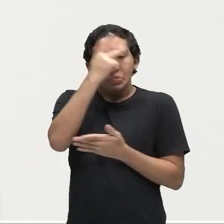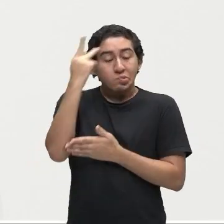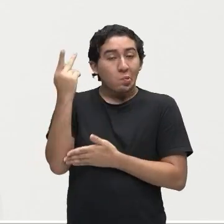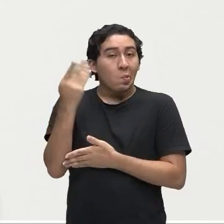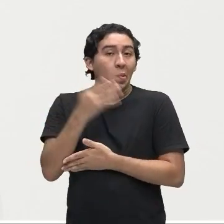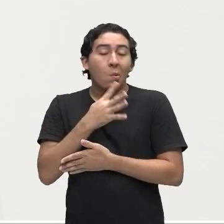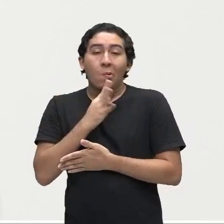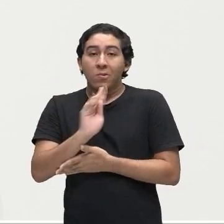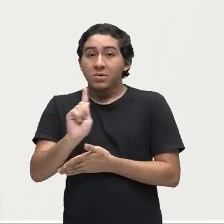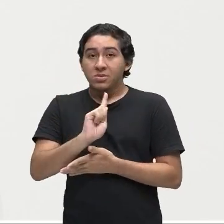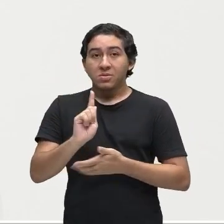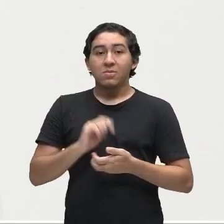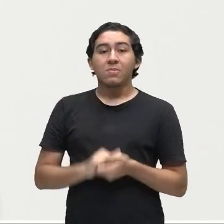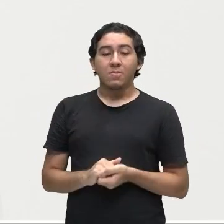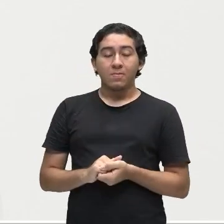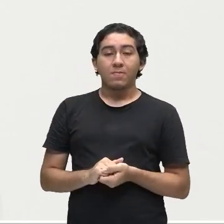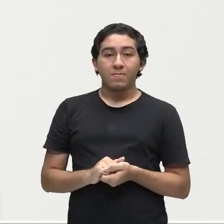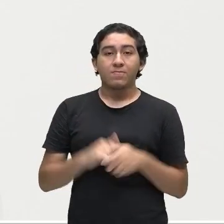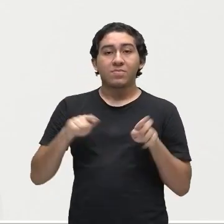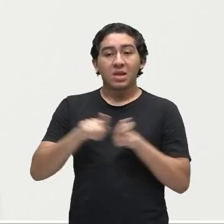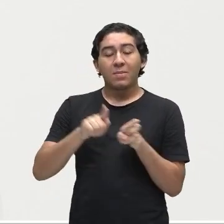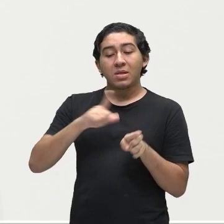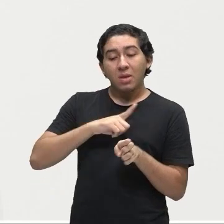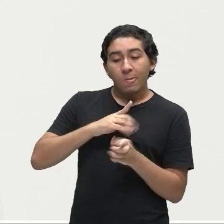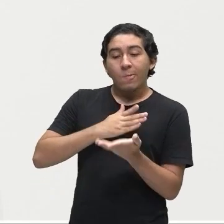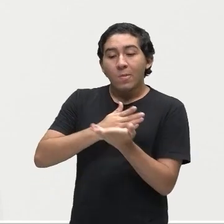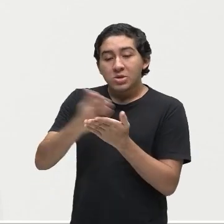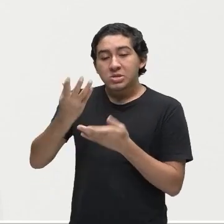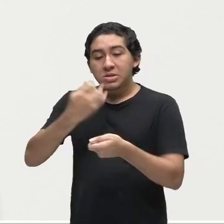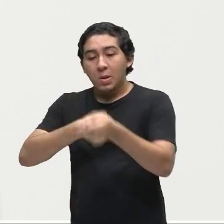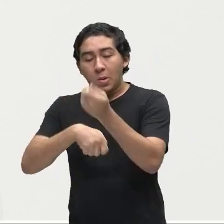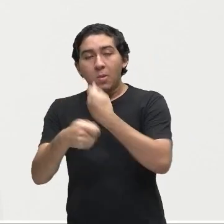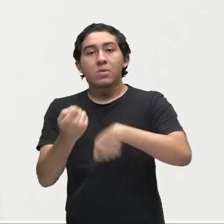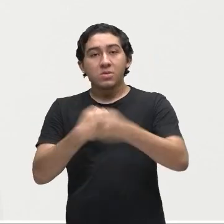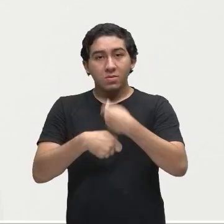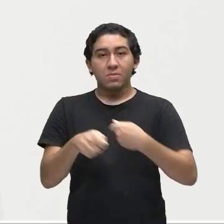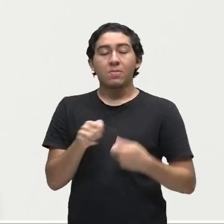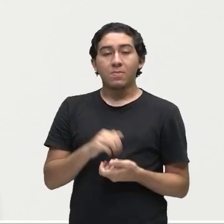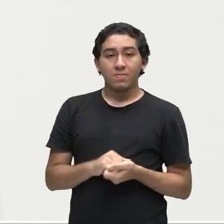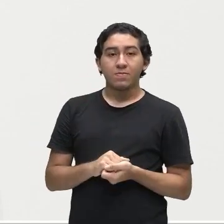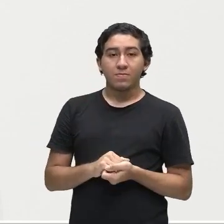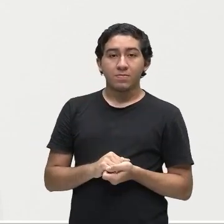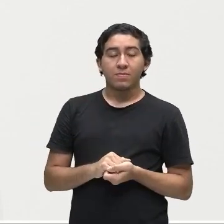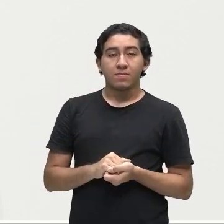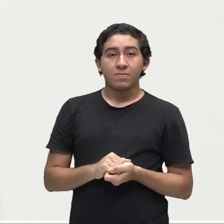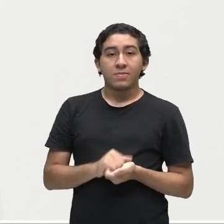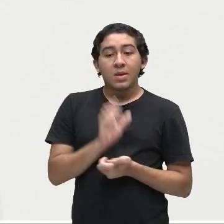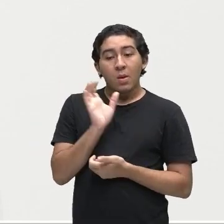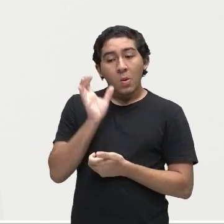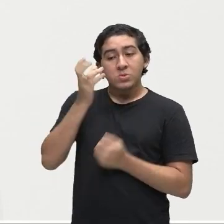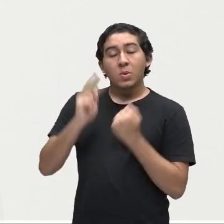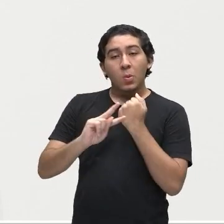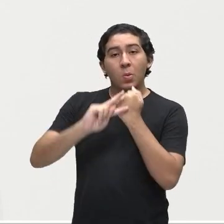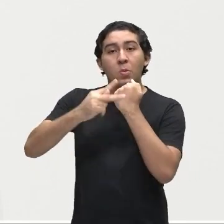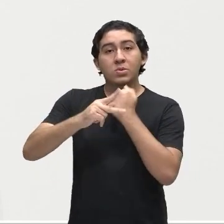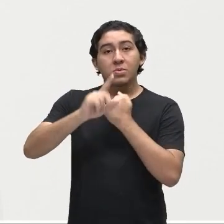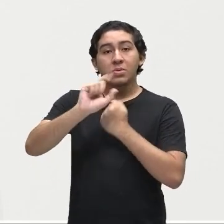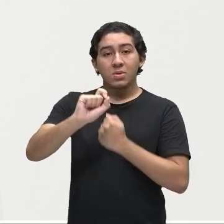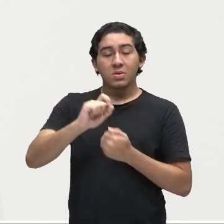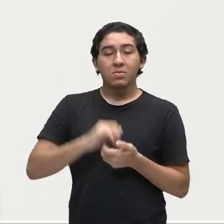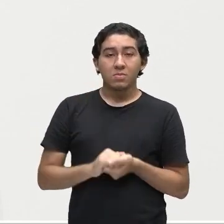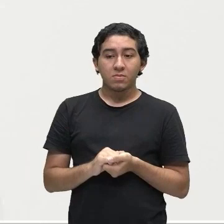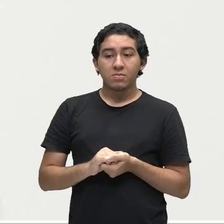e elas passariam a ser negociadas. Isso acabaria provocando aí um